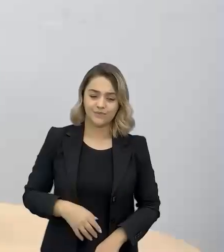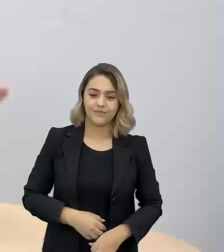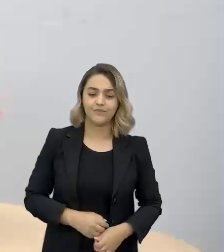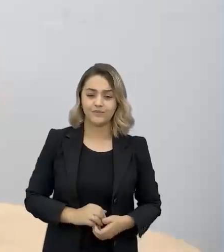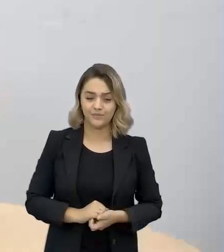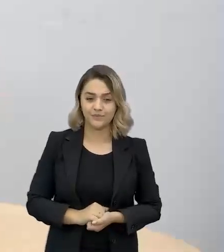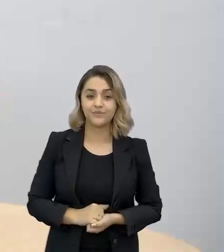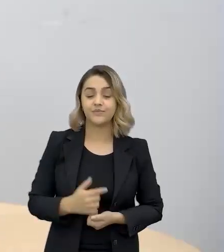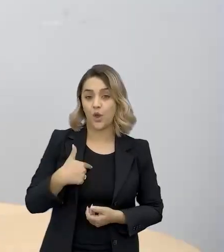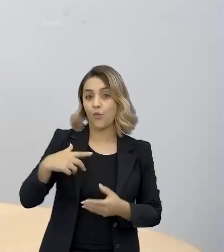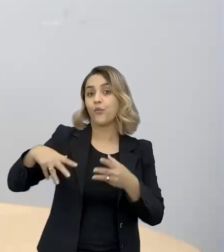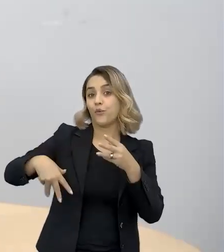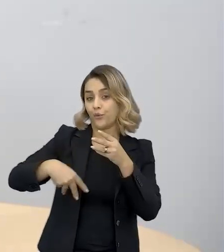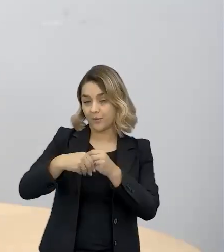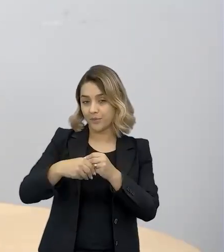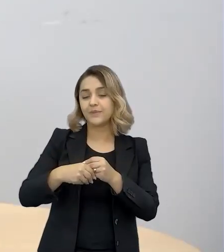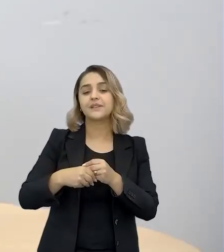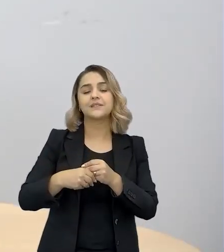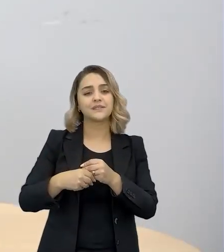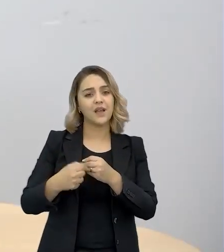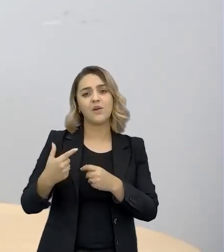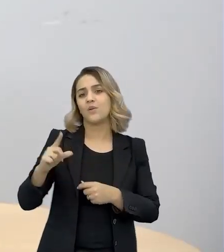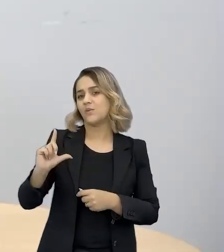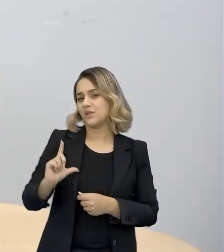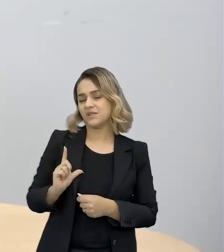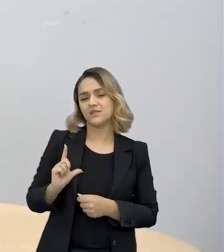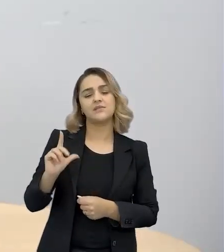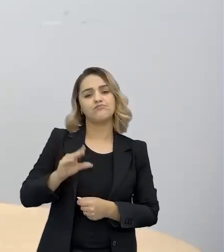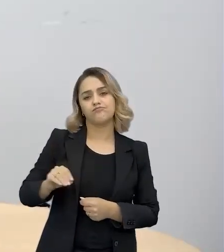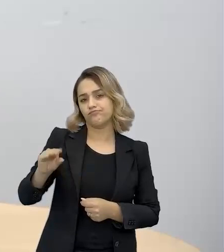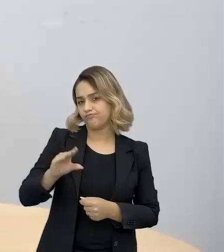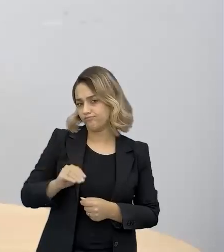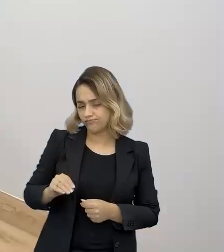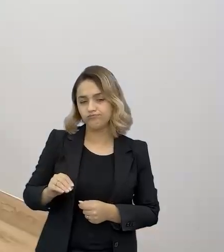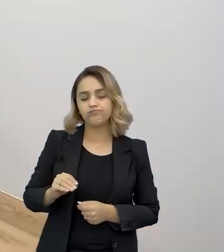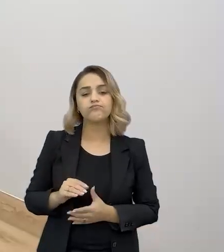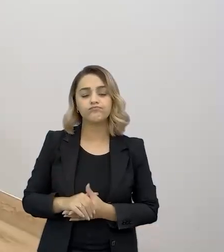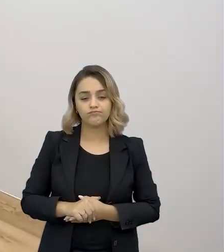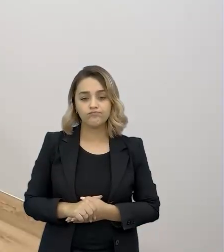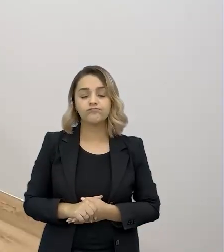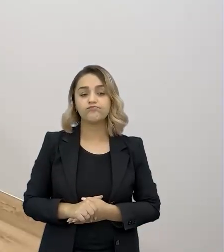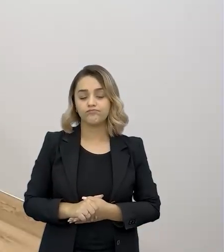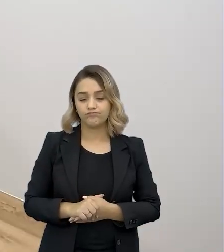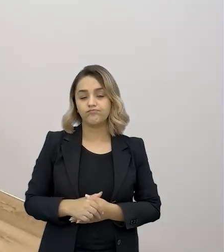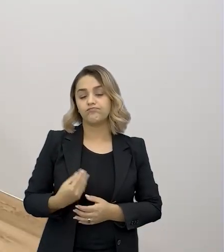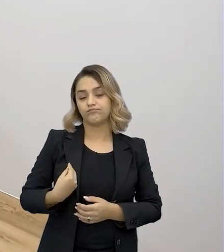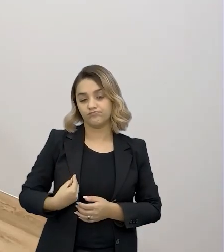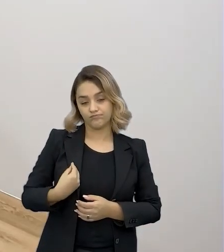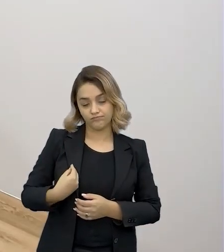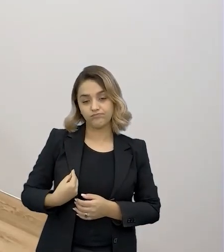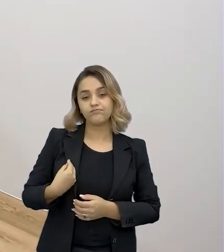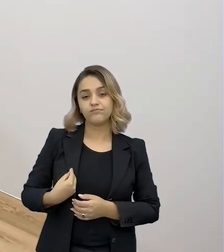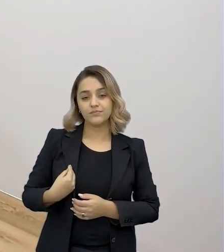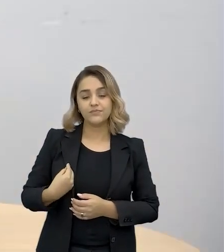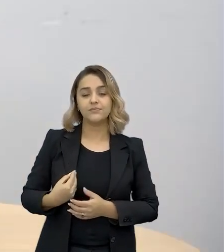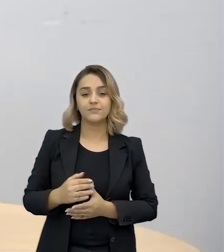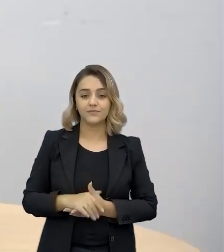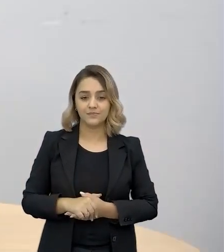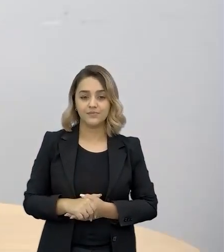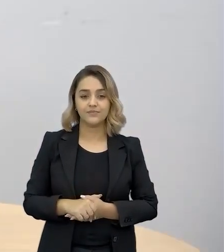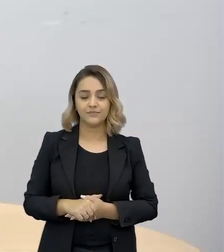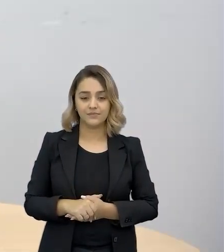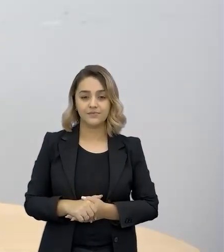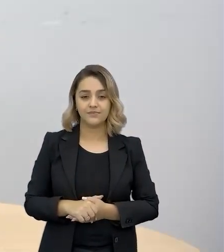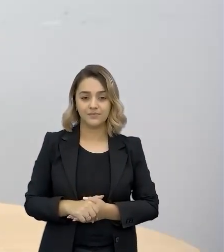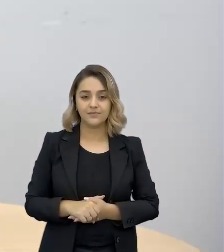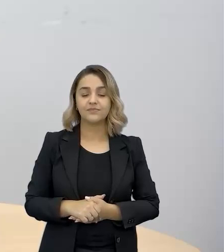até acrescentar, né? Nunca falei isso, na verdade, aqui no ao vivo, mas eu vou fazer